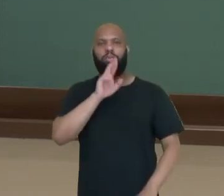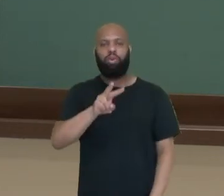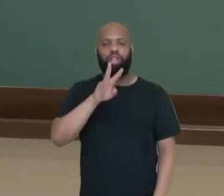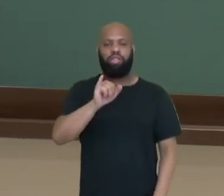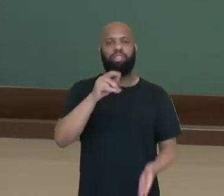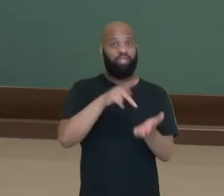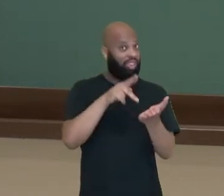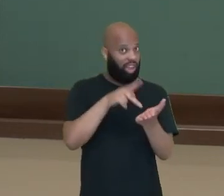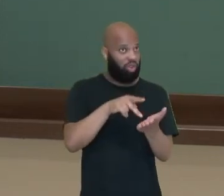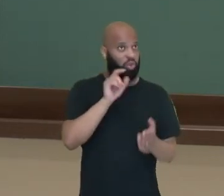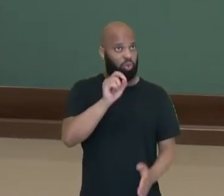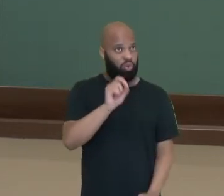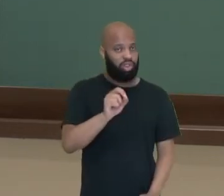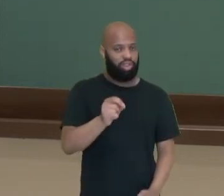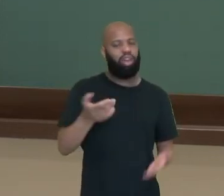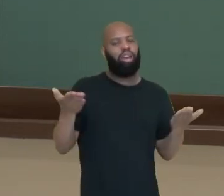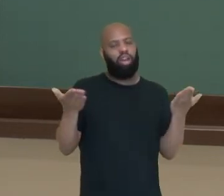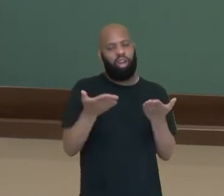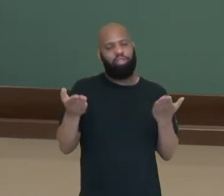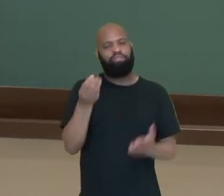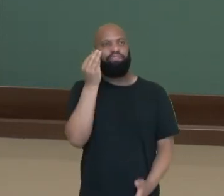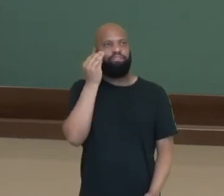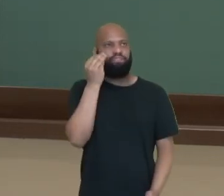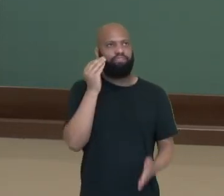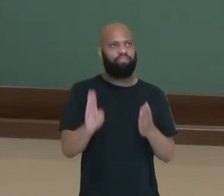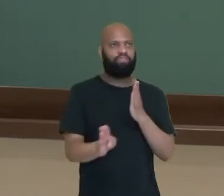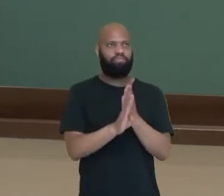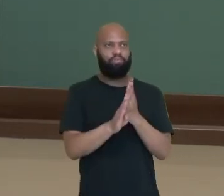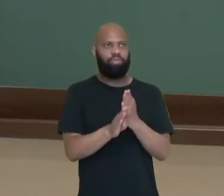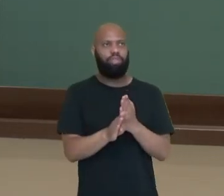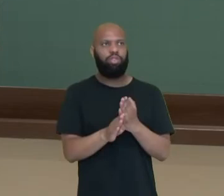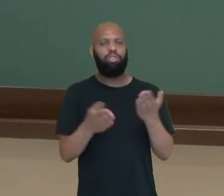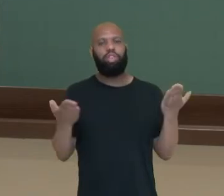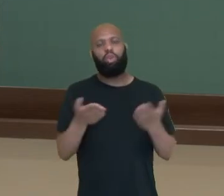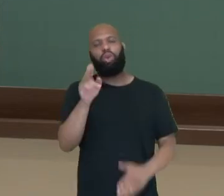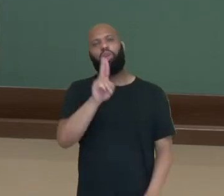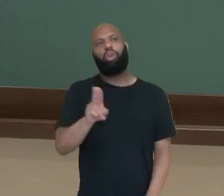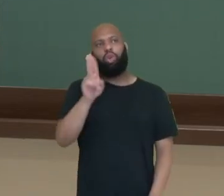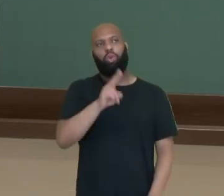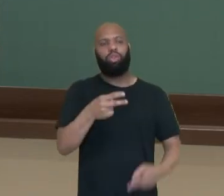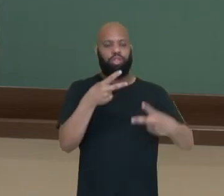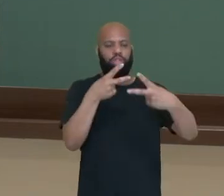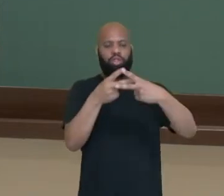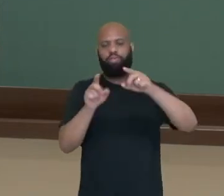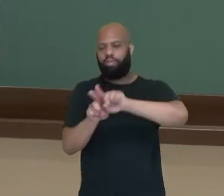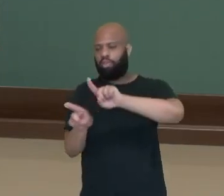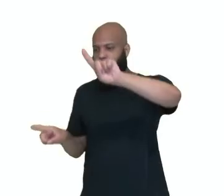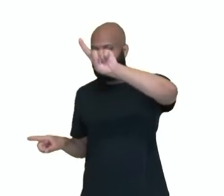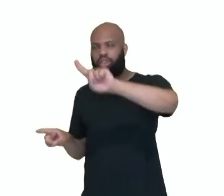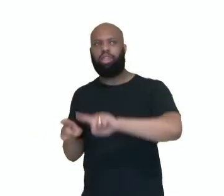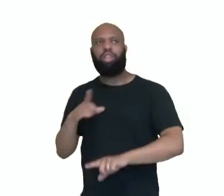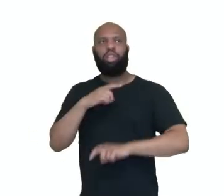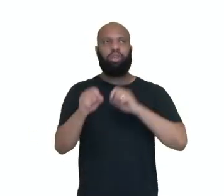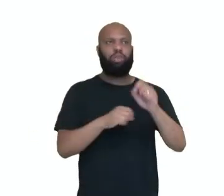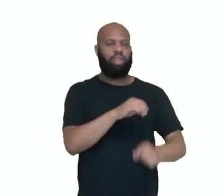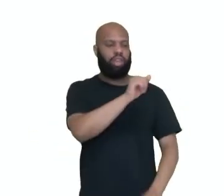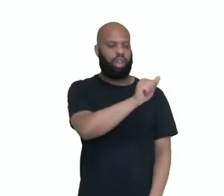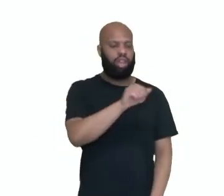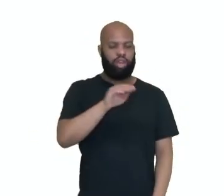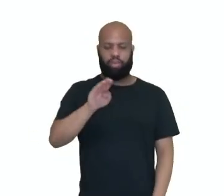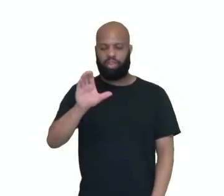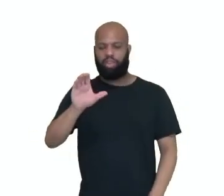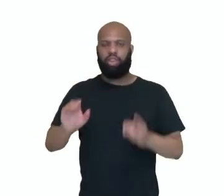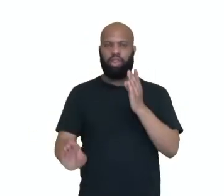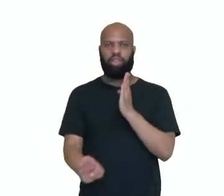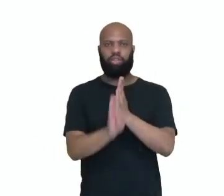torna verdade? É isso que nós estamos buscando. Para isso que eu uso a fórmula resolutiva de Bhaskara. Retiro A, B e C e